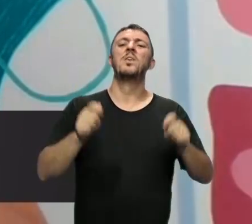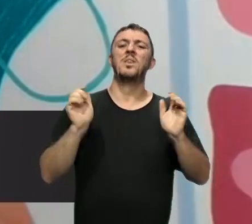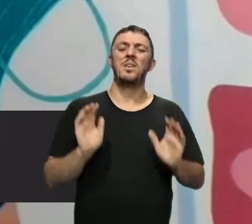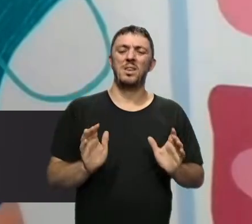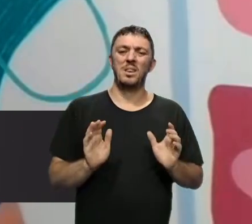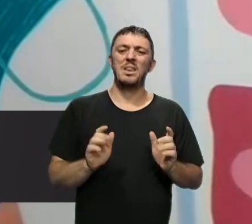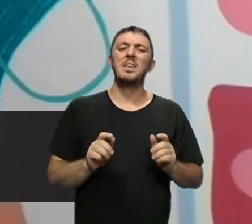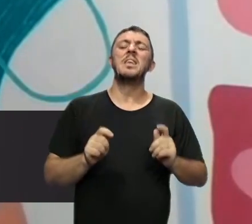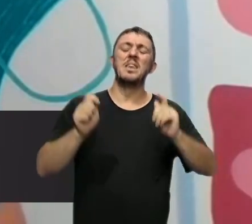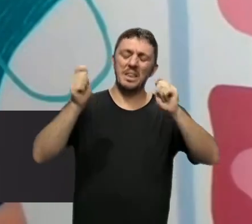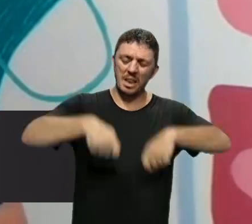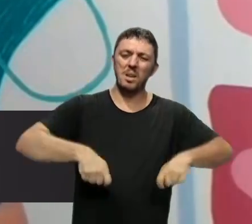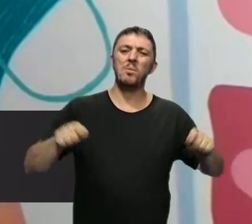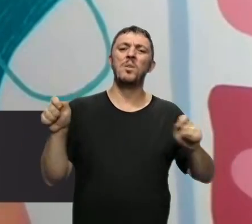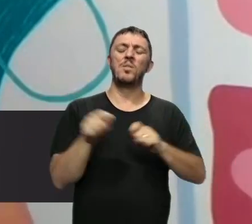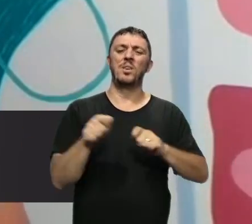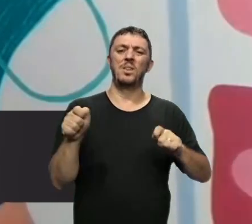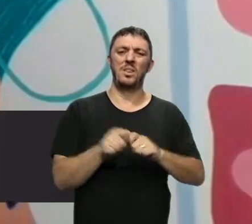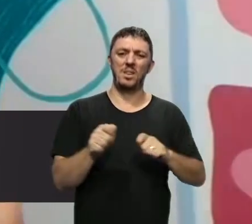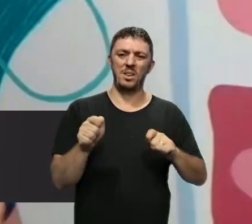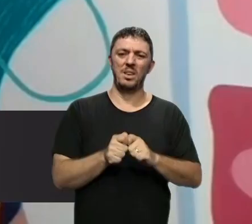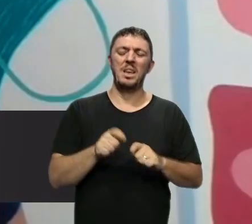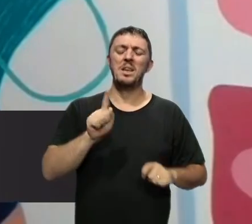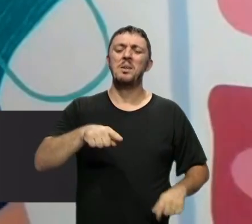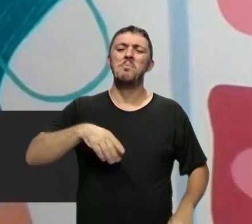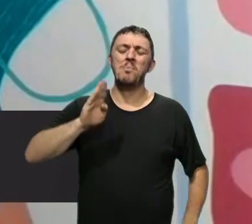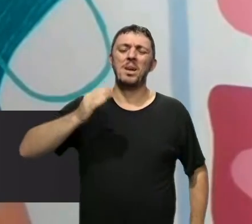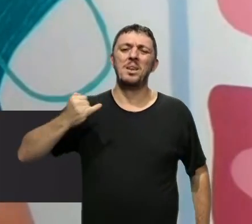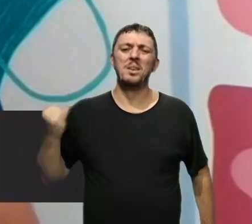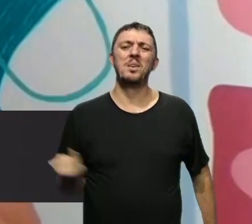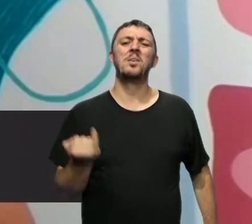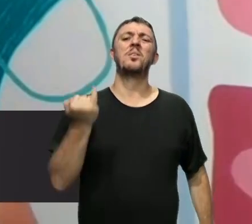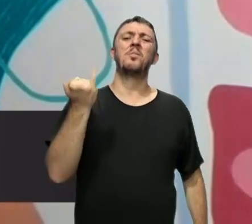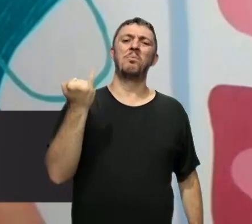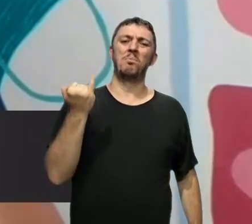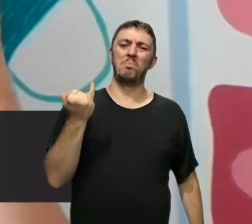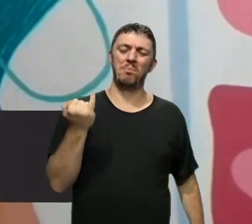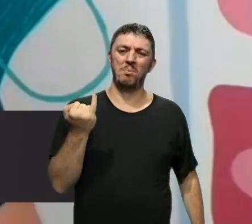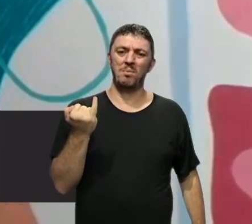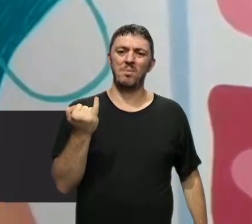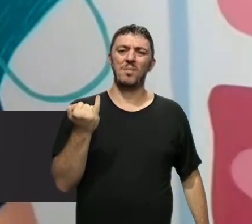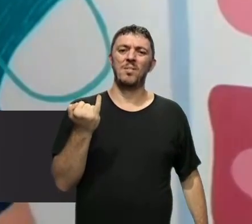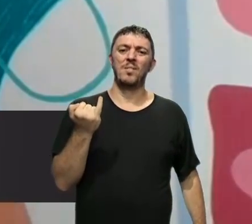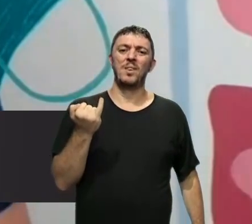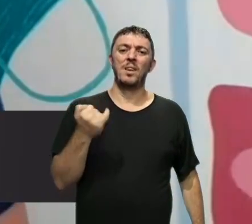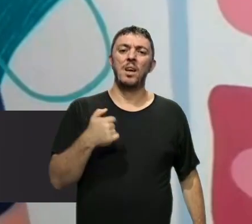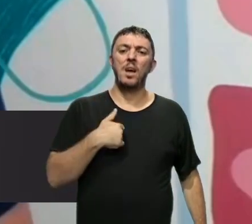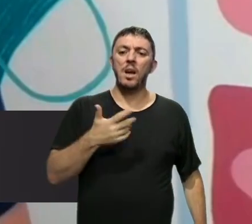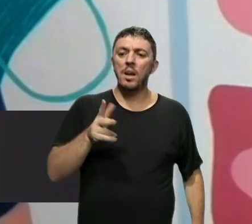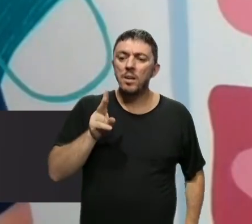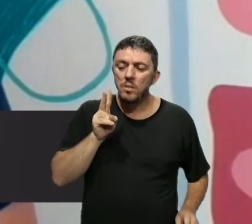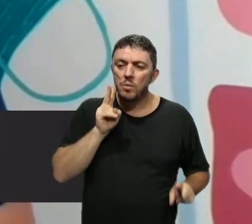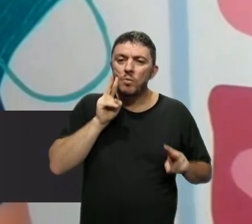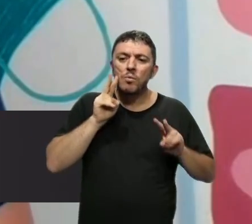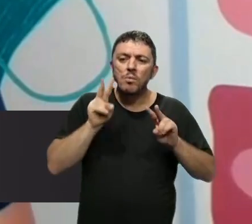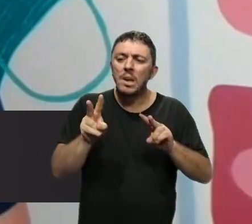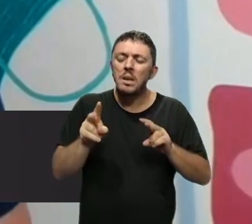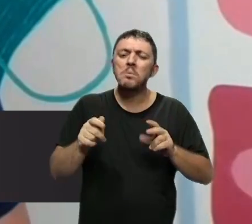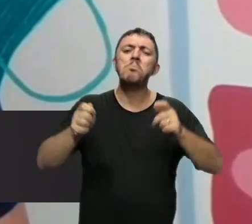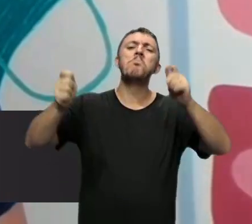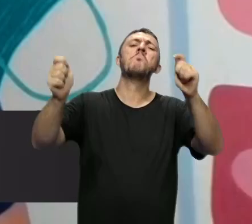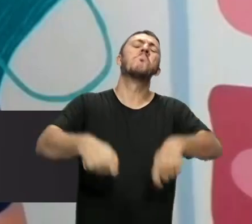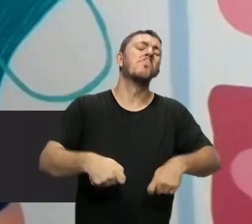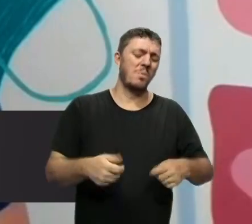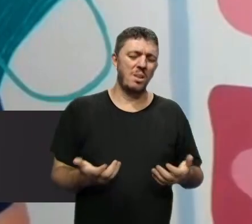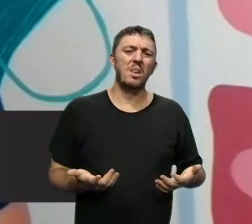Dá para fazer. E isso é o mais importante. Assim. Então, eu sou aquela que vai enxergar o copo cheio. Eu sou